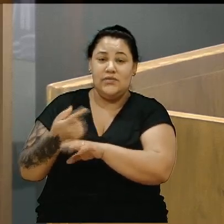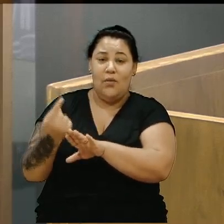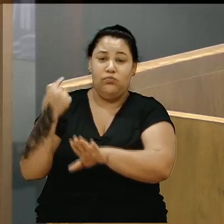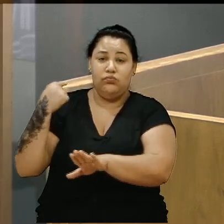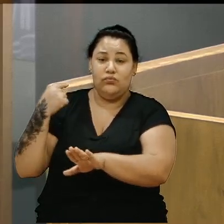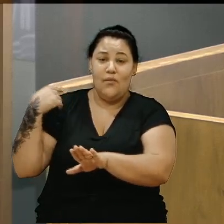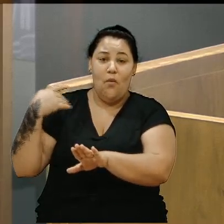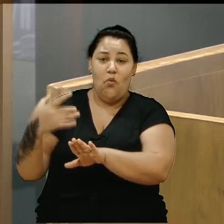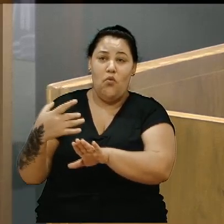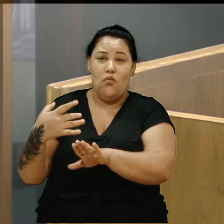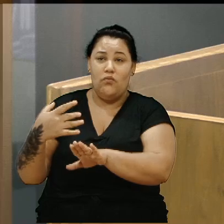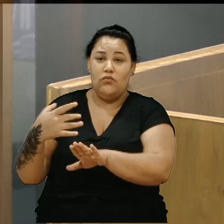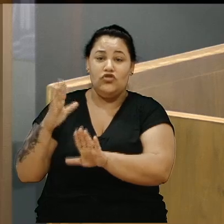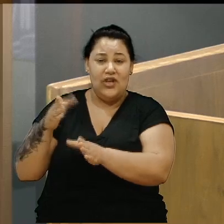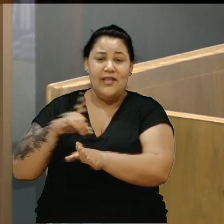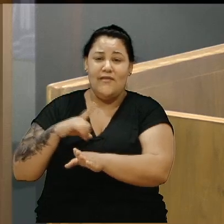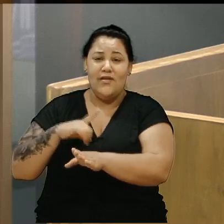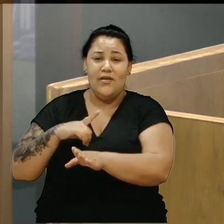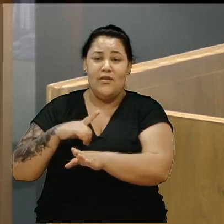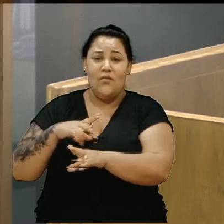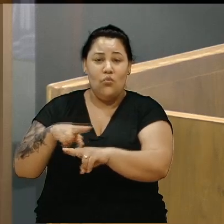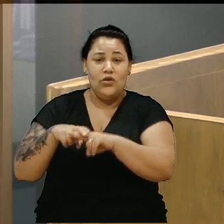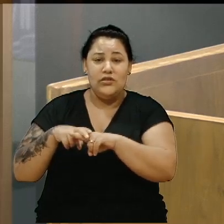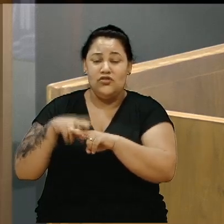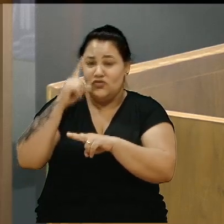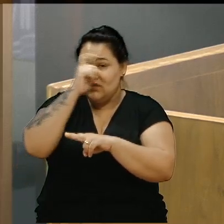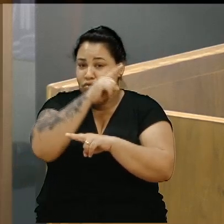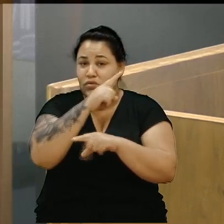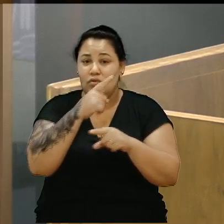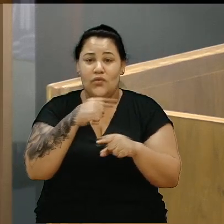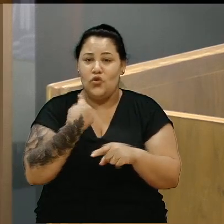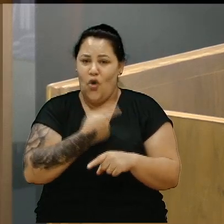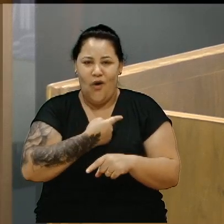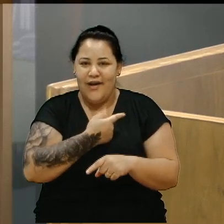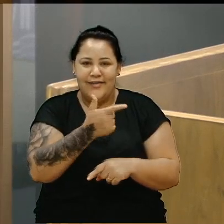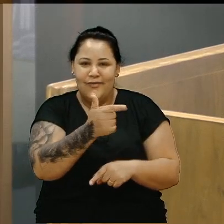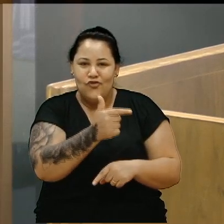dessa dificuldade. Nós não tivemos essa estrutura, porque